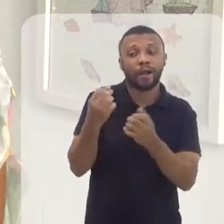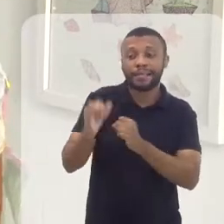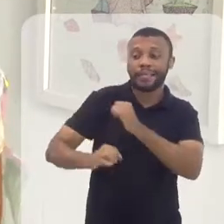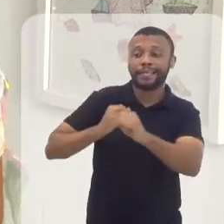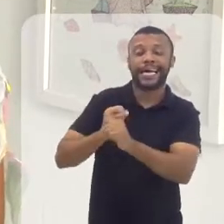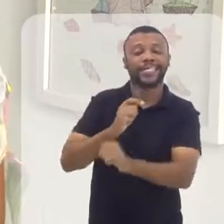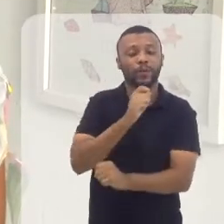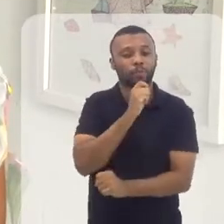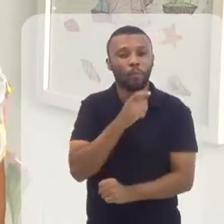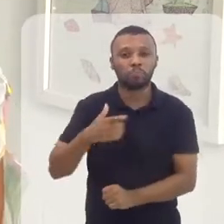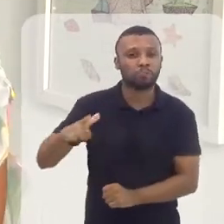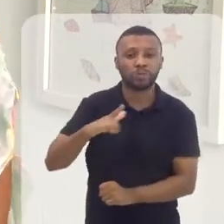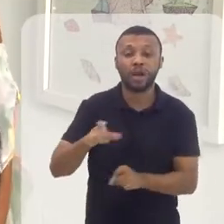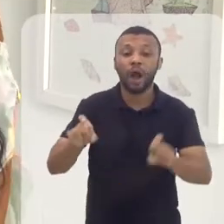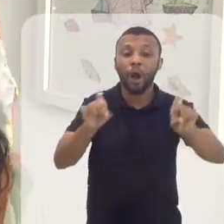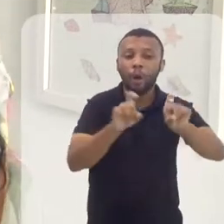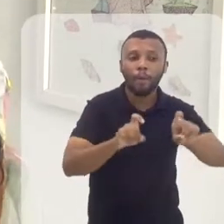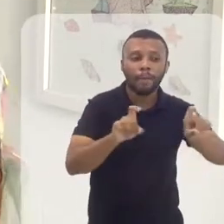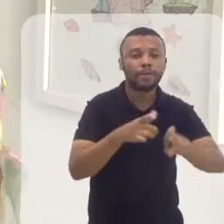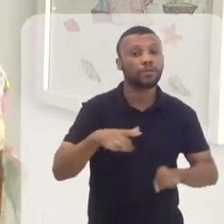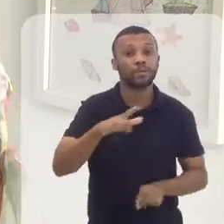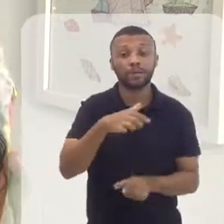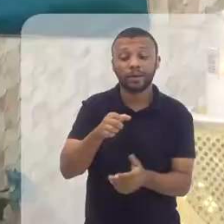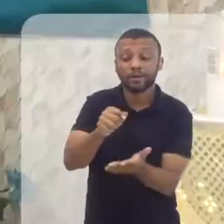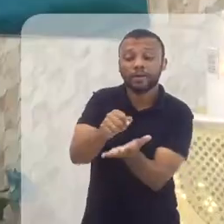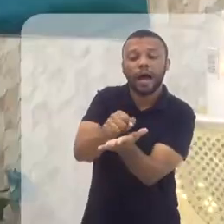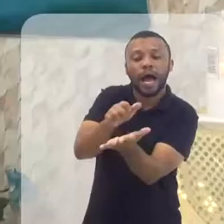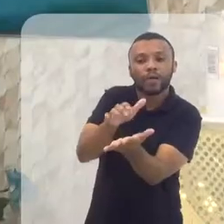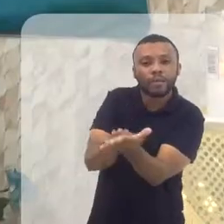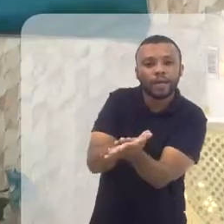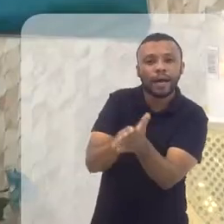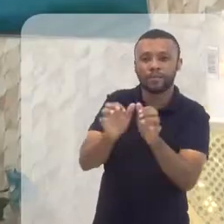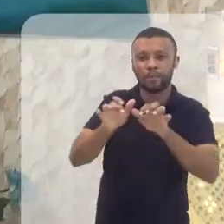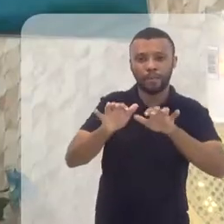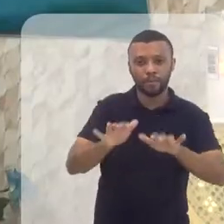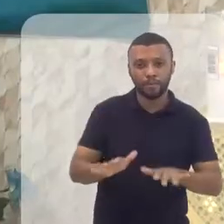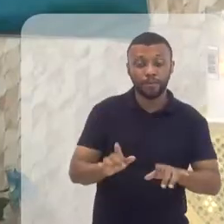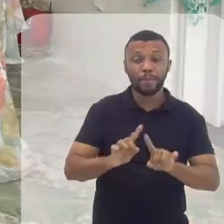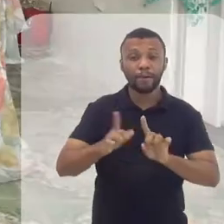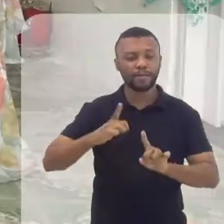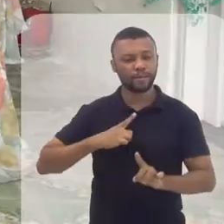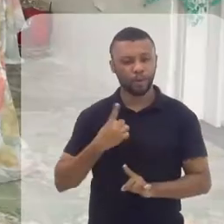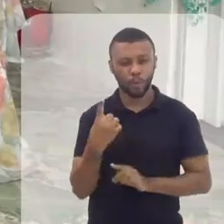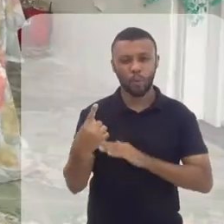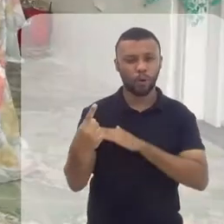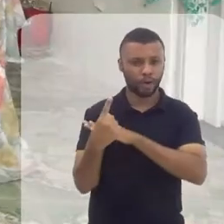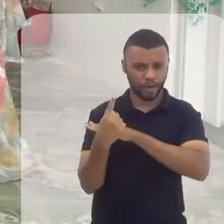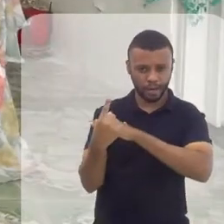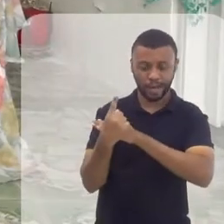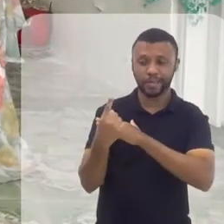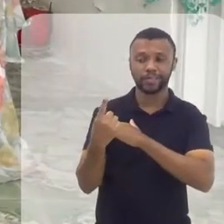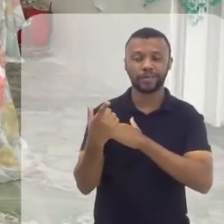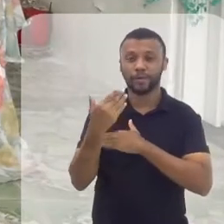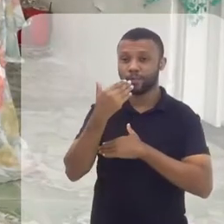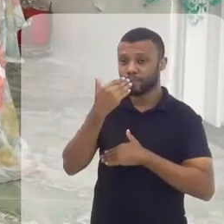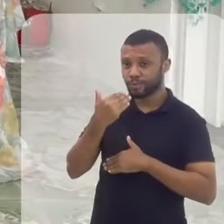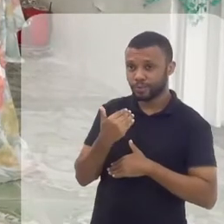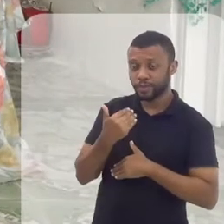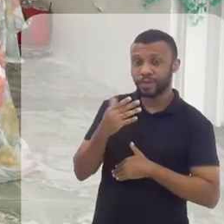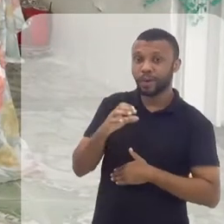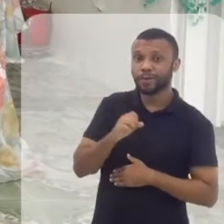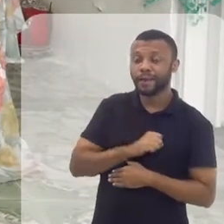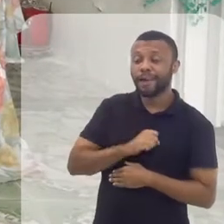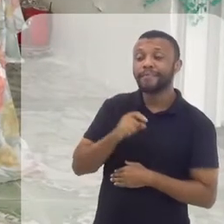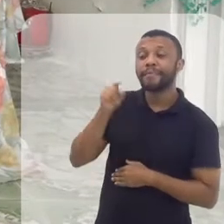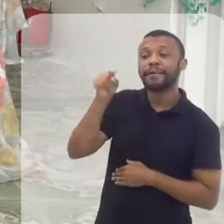cores, não tinha internet, não tinha computador. Então era tudo anotado. Tá? Agora tinha um cliente, tinha um consulente